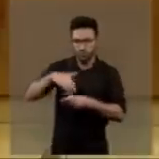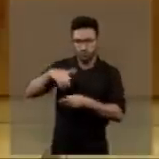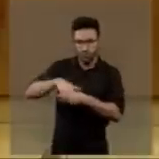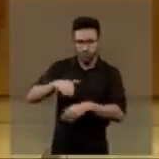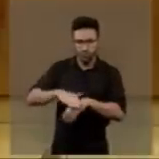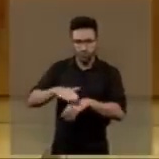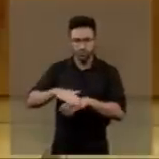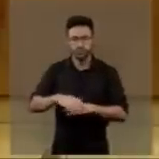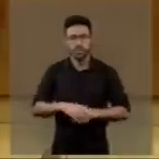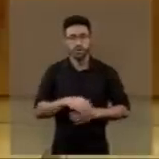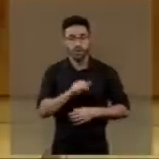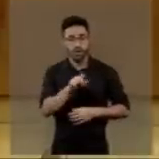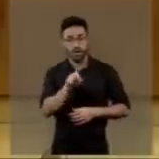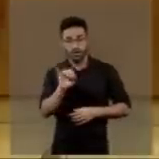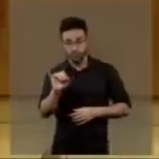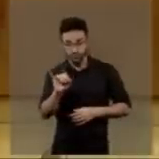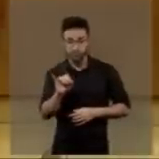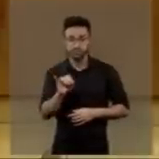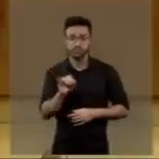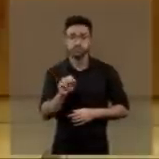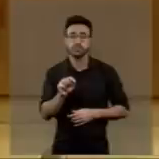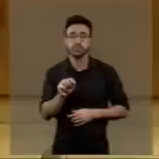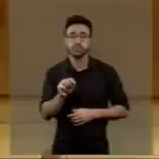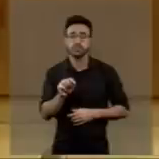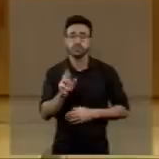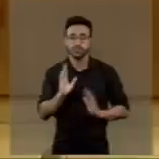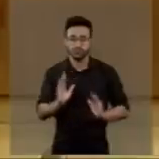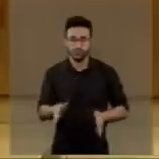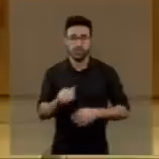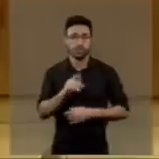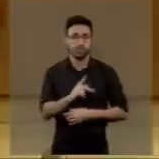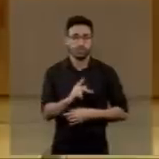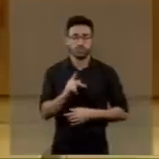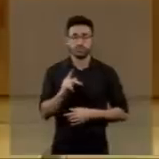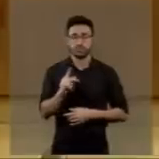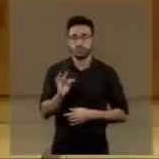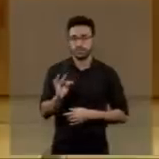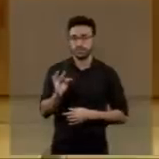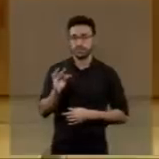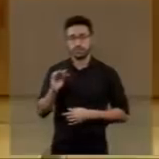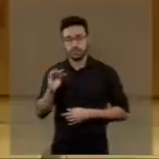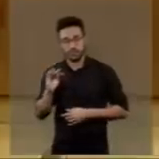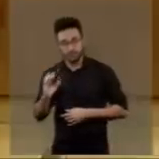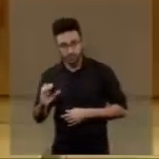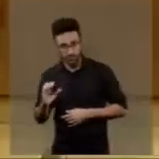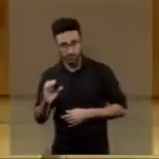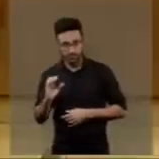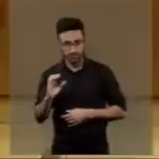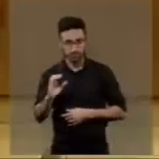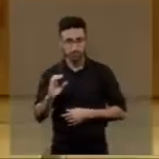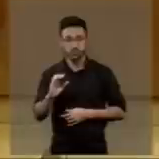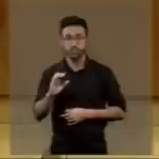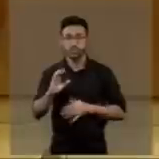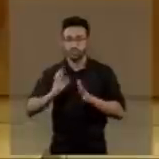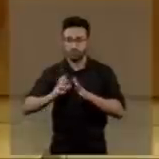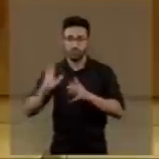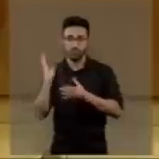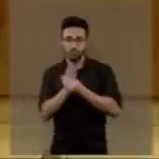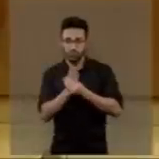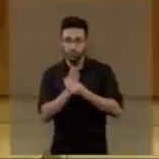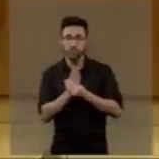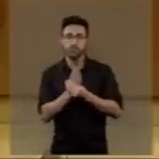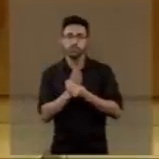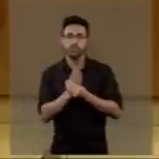Essa ação direta de inconstitucionalidade, como disse, foi ajuizada pelo Partido Trabalhista Cristão, questionando-se